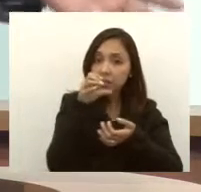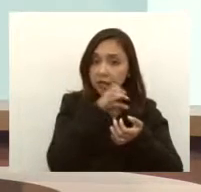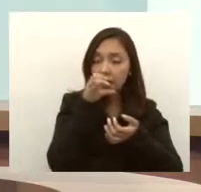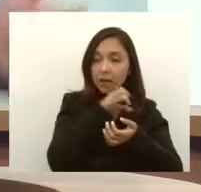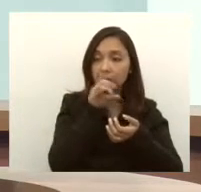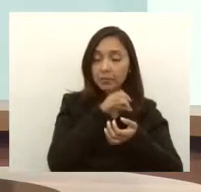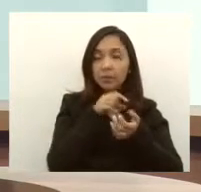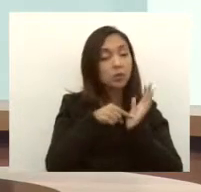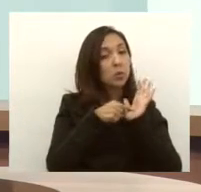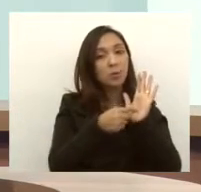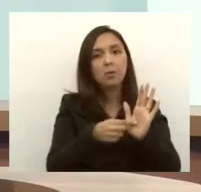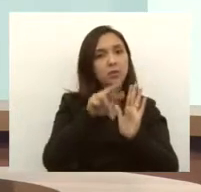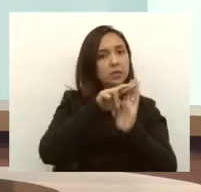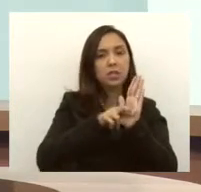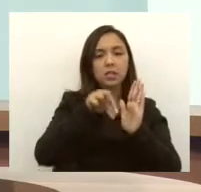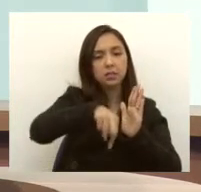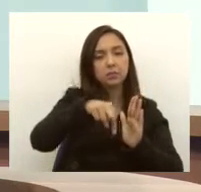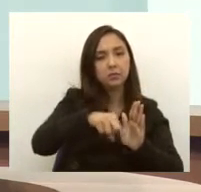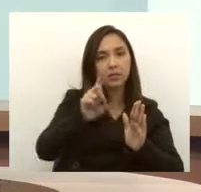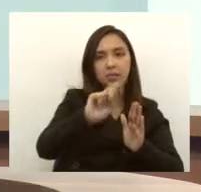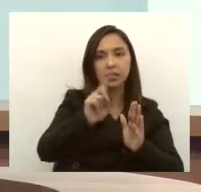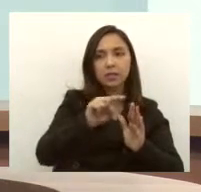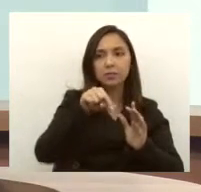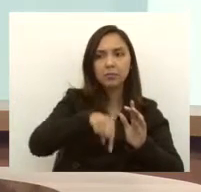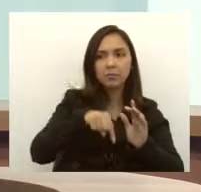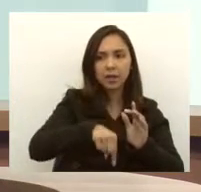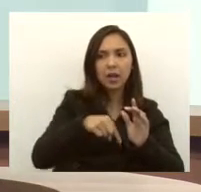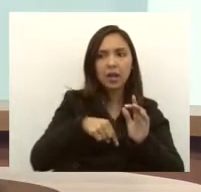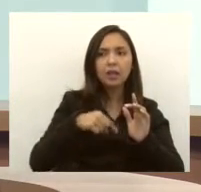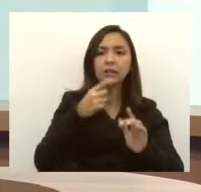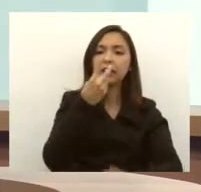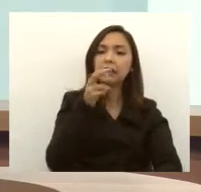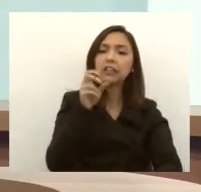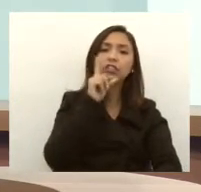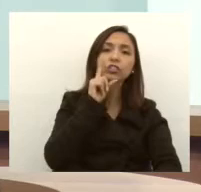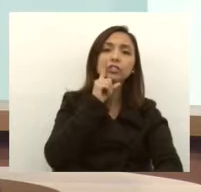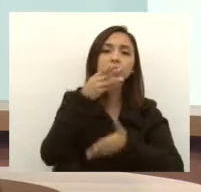não apresenta requerimento aqui. Porque é 15 dias para tramitar.